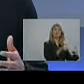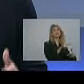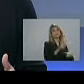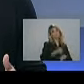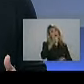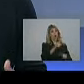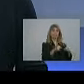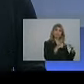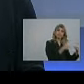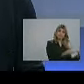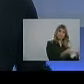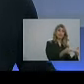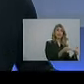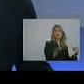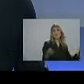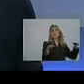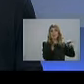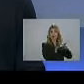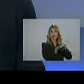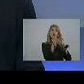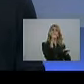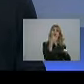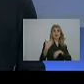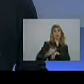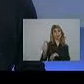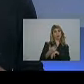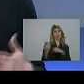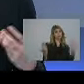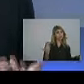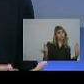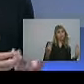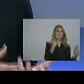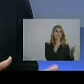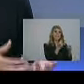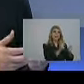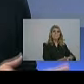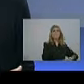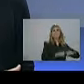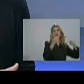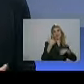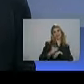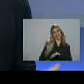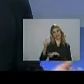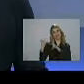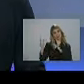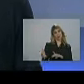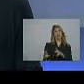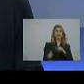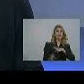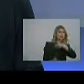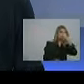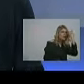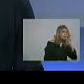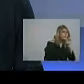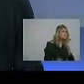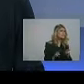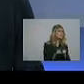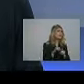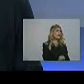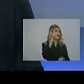ele funcione em igualdade de condições com os taxistas e a gente melhore o serviço dos taxistas. Agora, não esquecer, quem manda